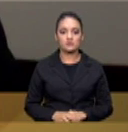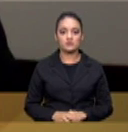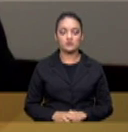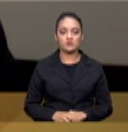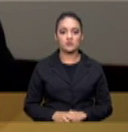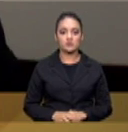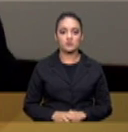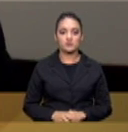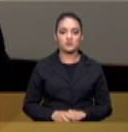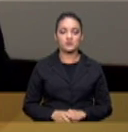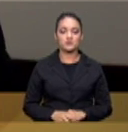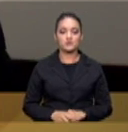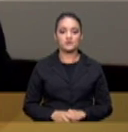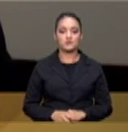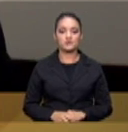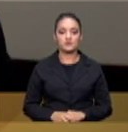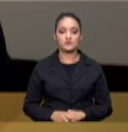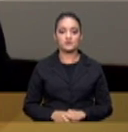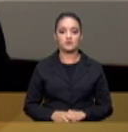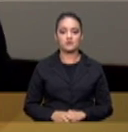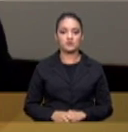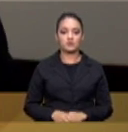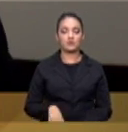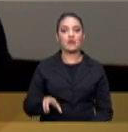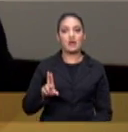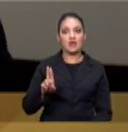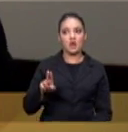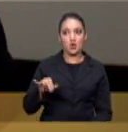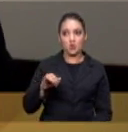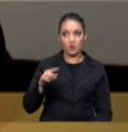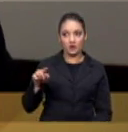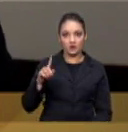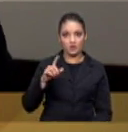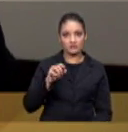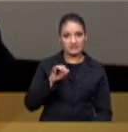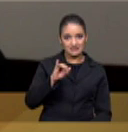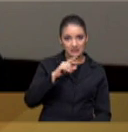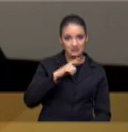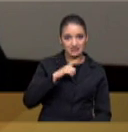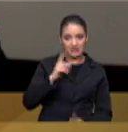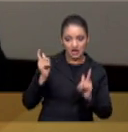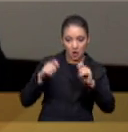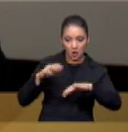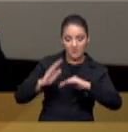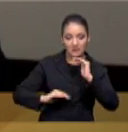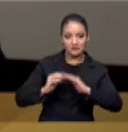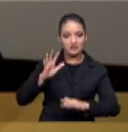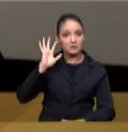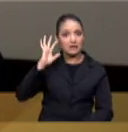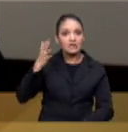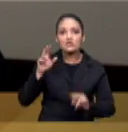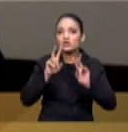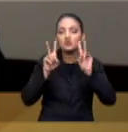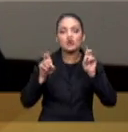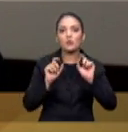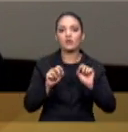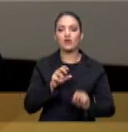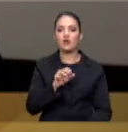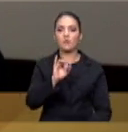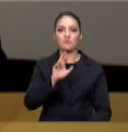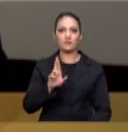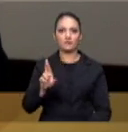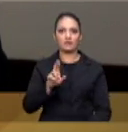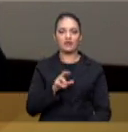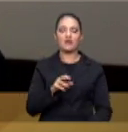competência da União para decidir sobre o imposto de renda, ou, mais